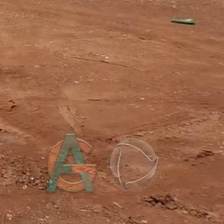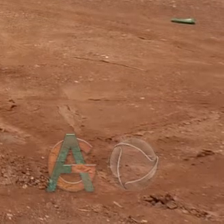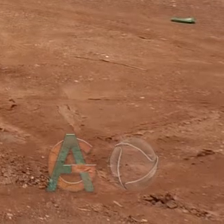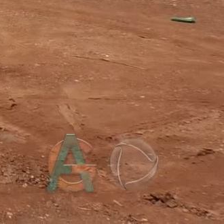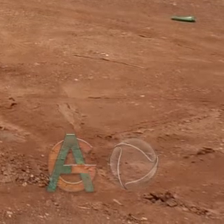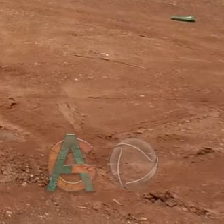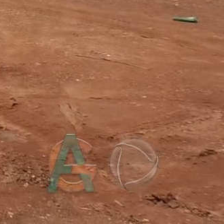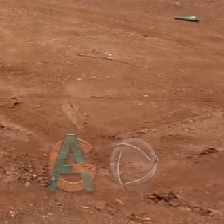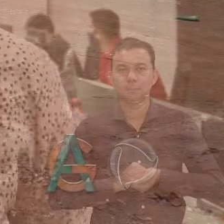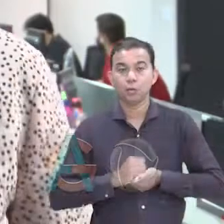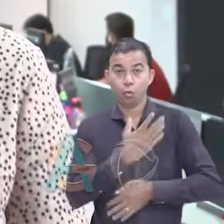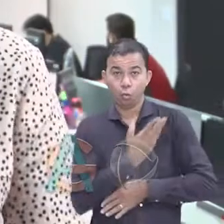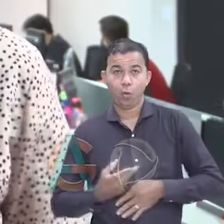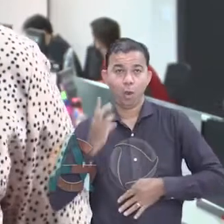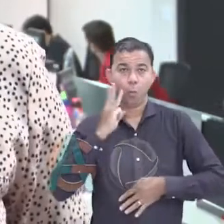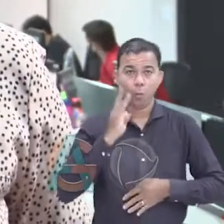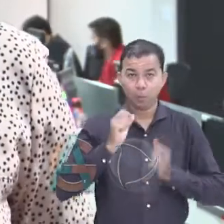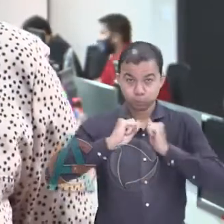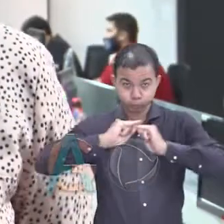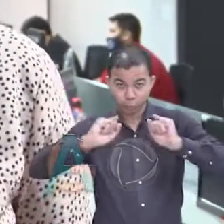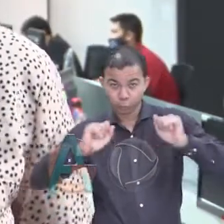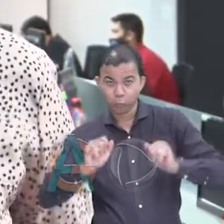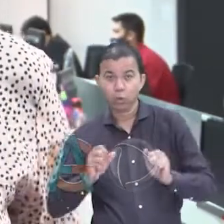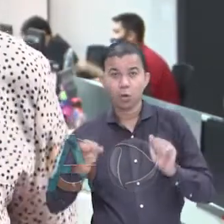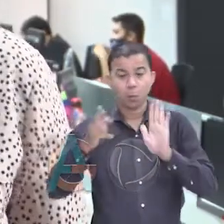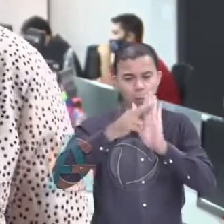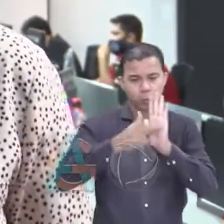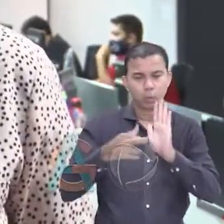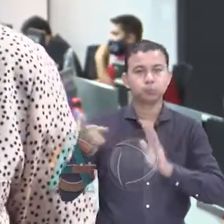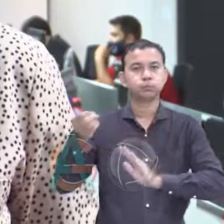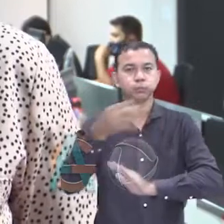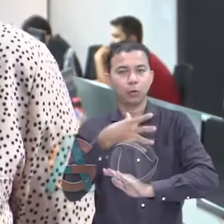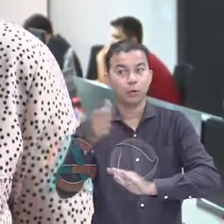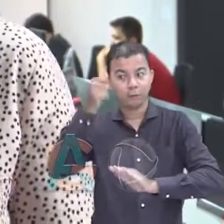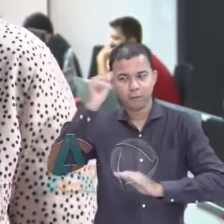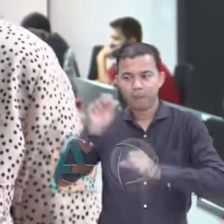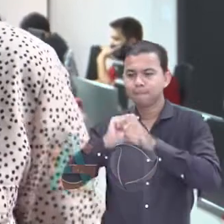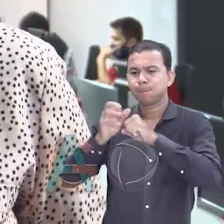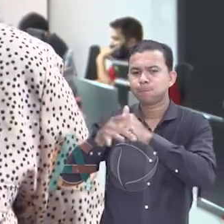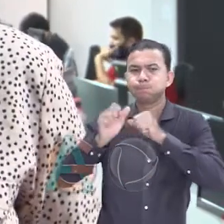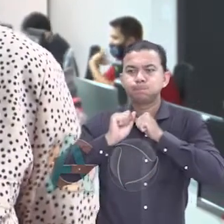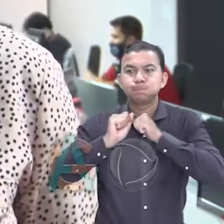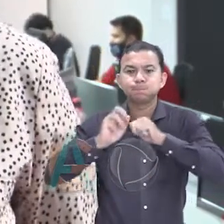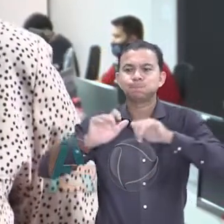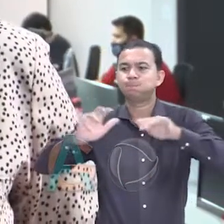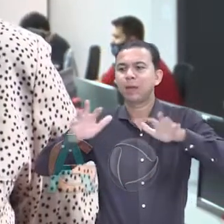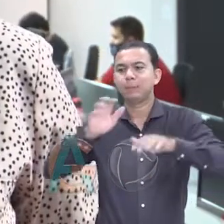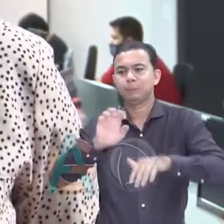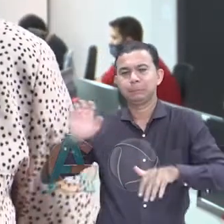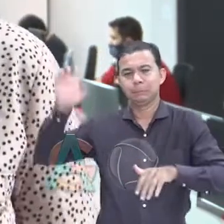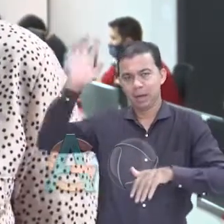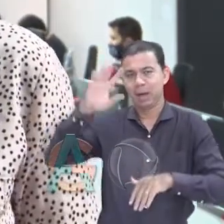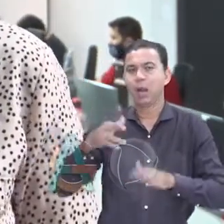Grosso. O governo de Mato Grosso divulgou novas medidas restritivas para conter o avanço da Covid-19 no